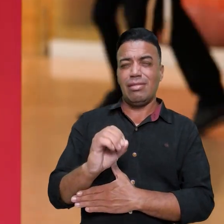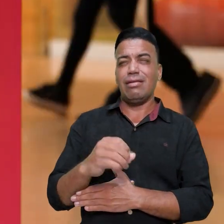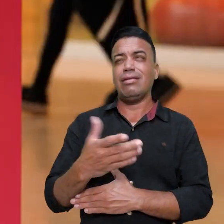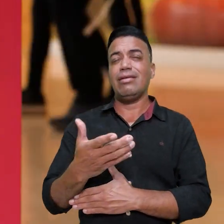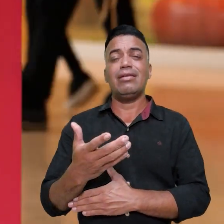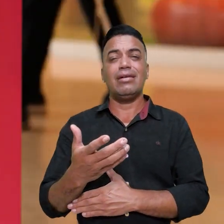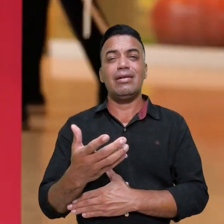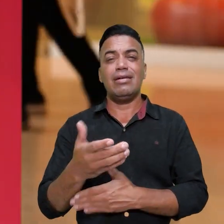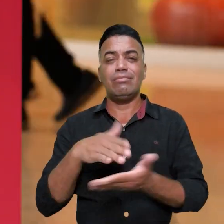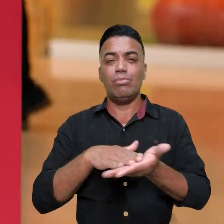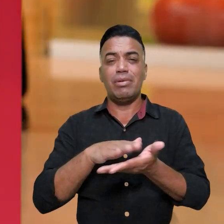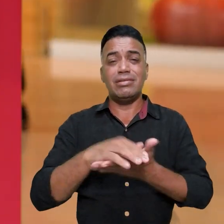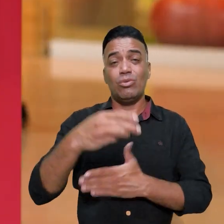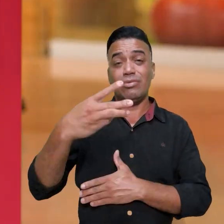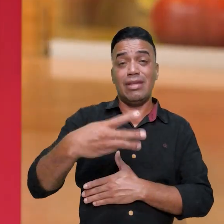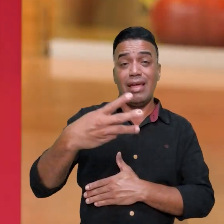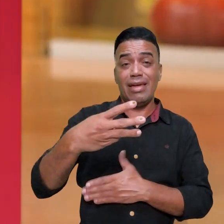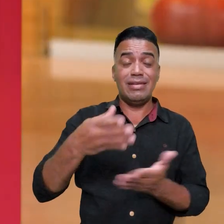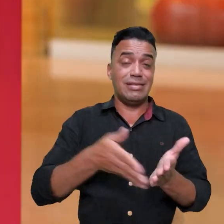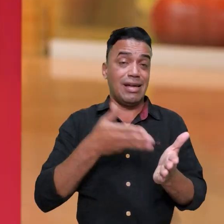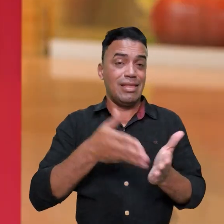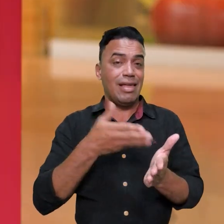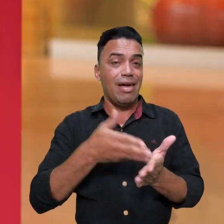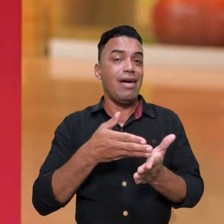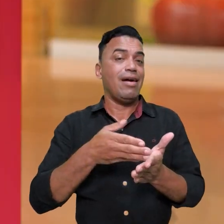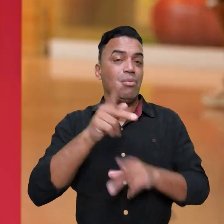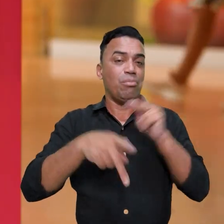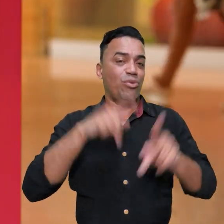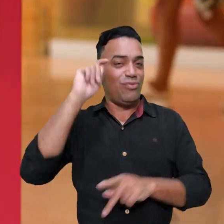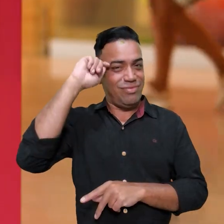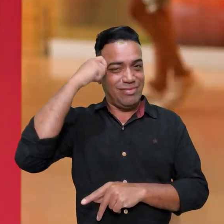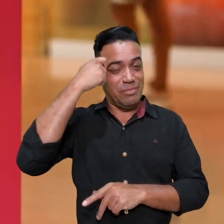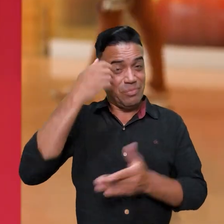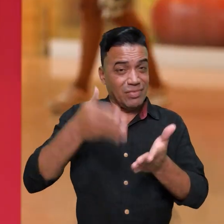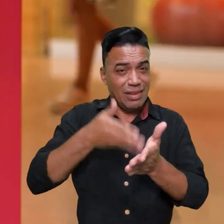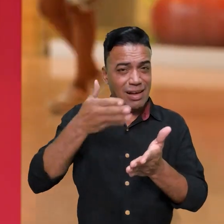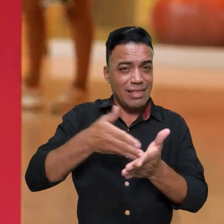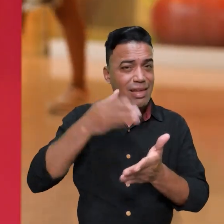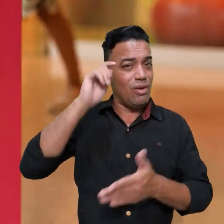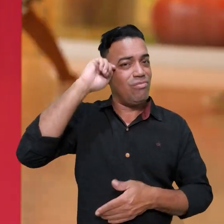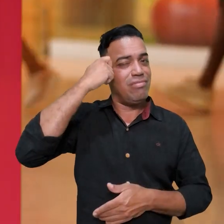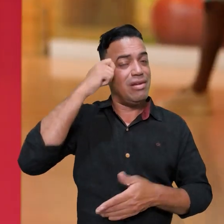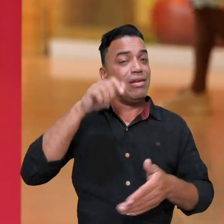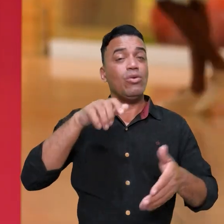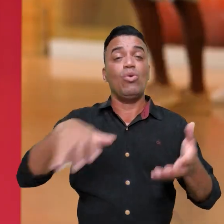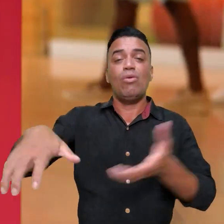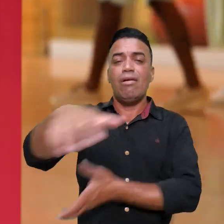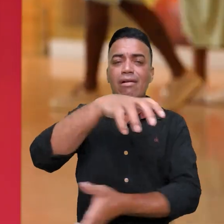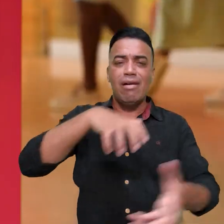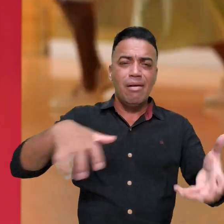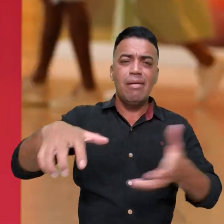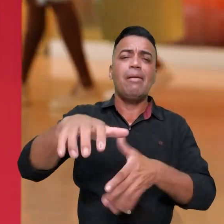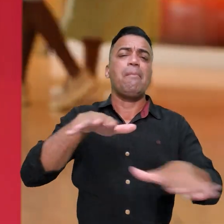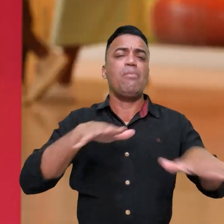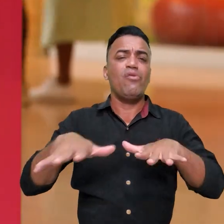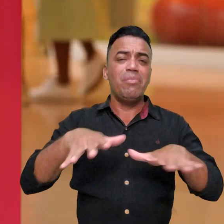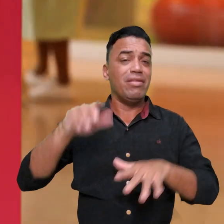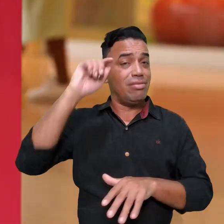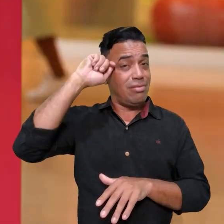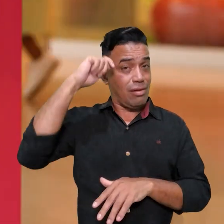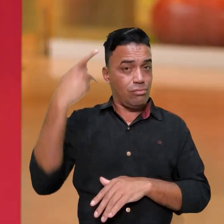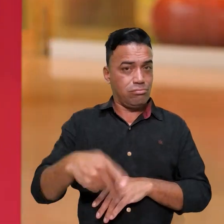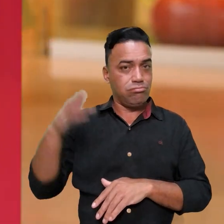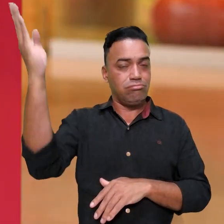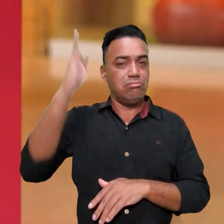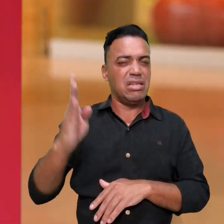no volume 13 dos Cadernos Negros. Cadernos Negros é, para o movimento negro do Brasil,